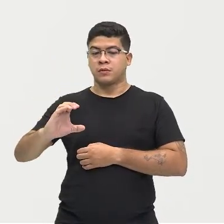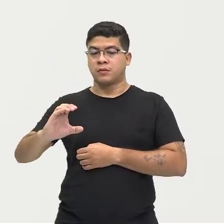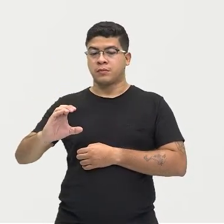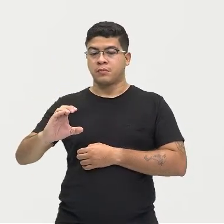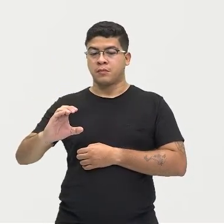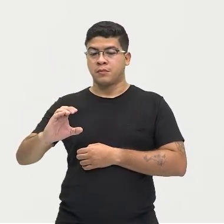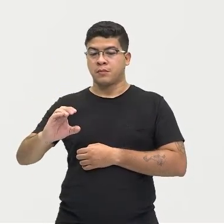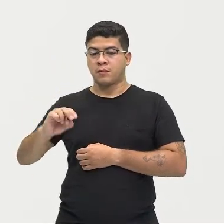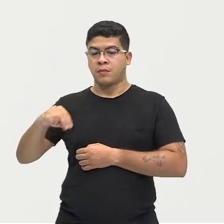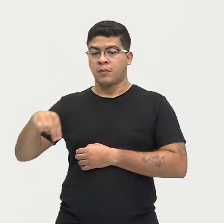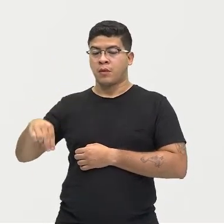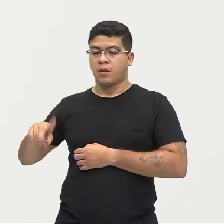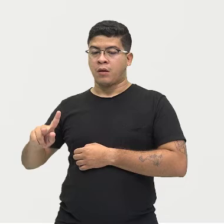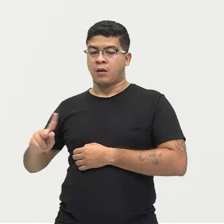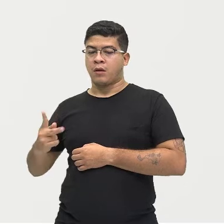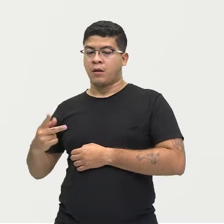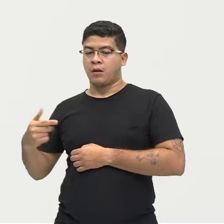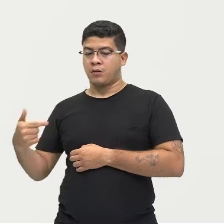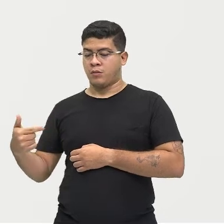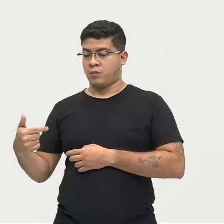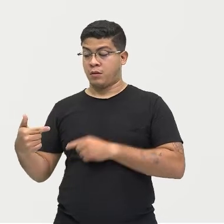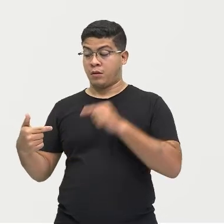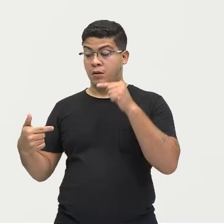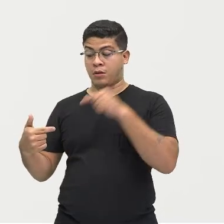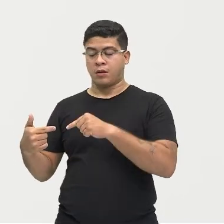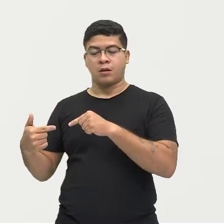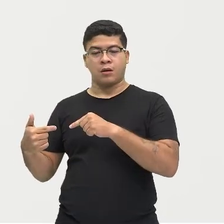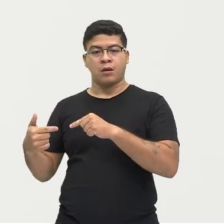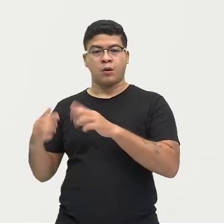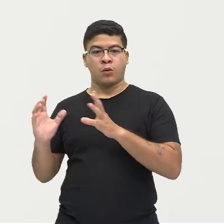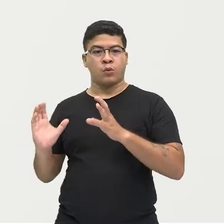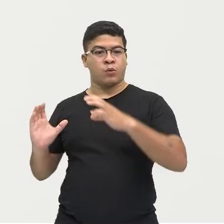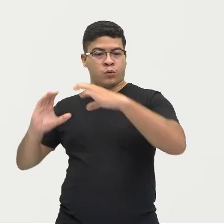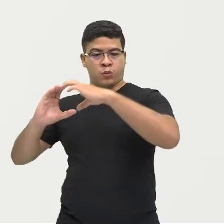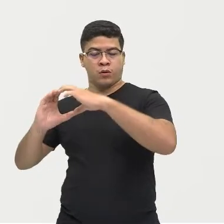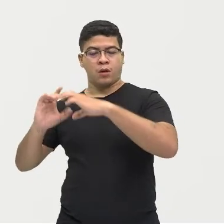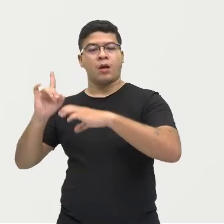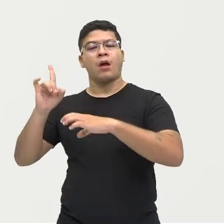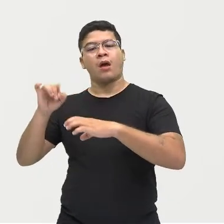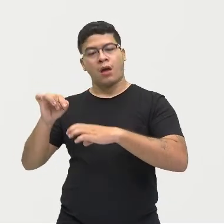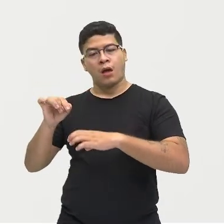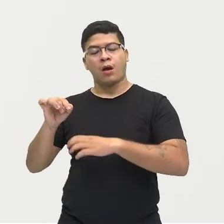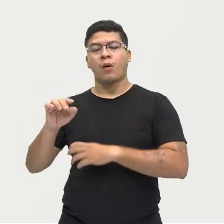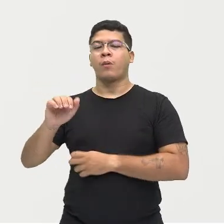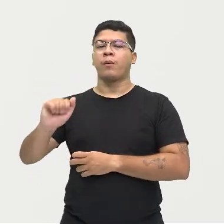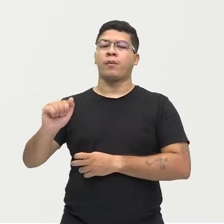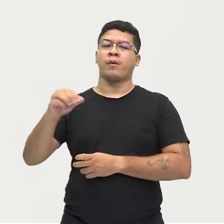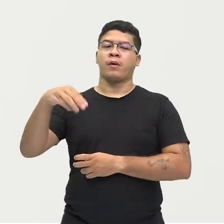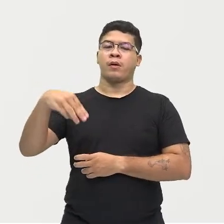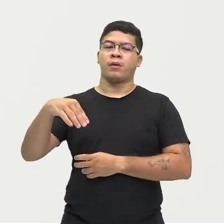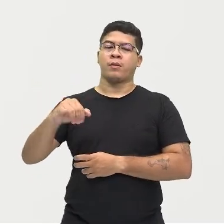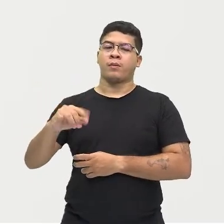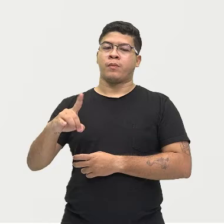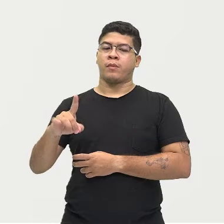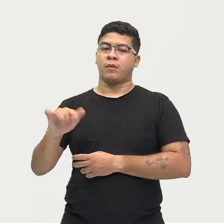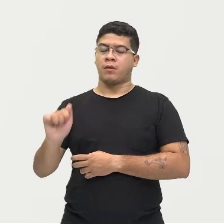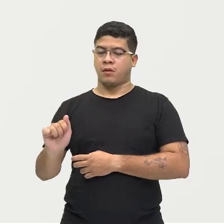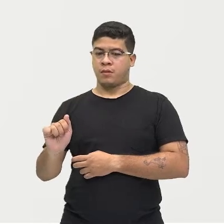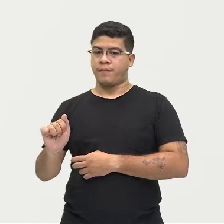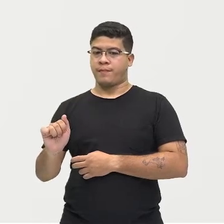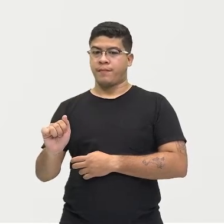fácil diferenciar a amina da amida. Na amida, viram a diferença aí? Nós